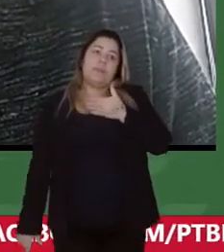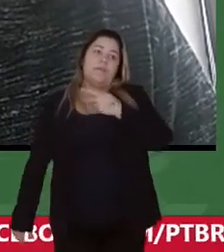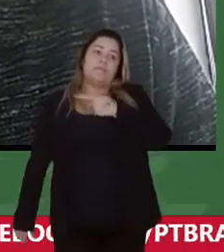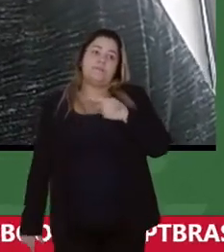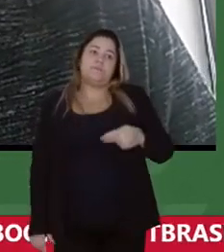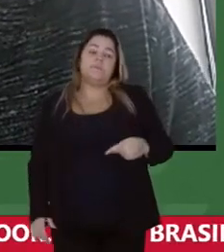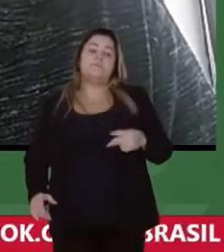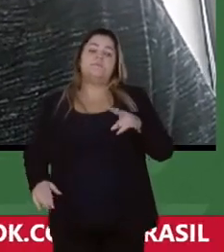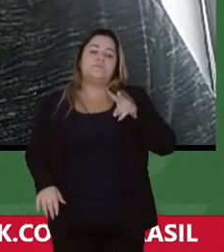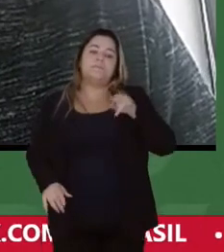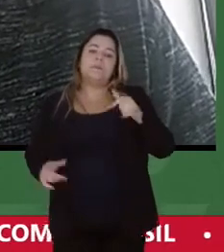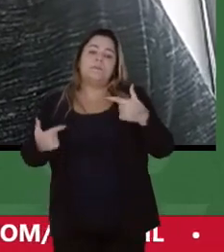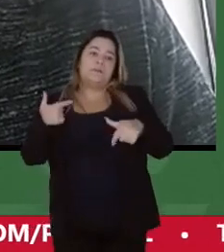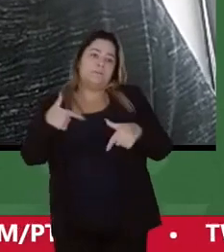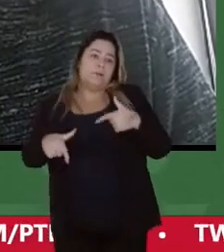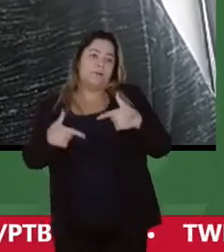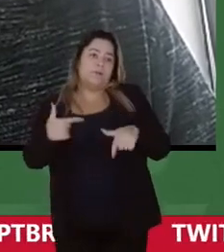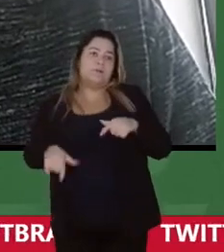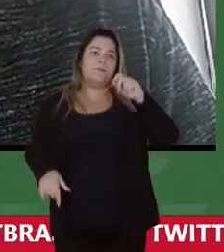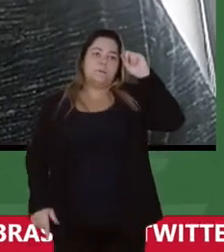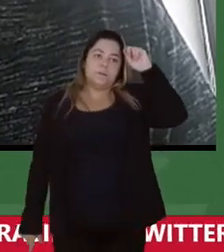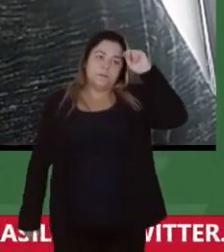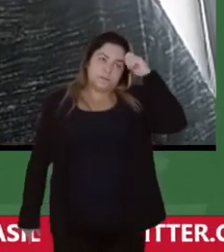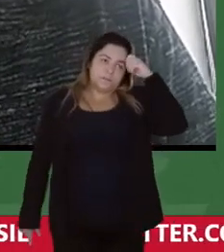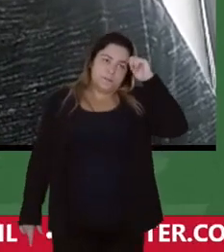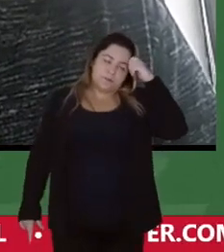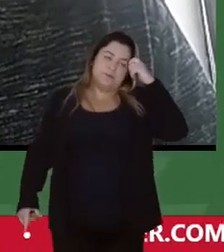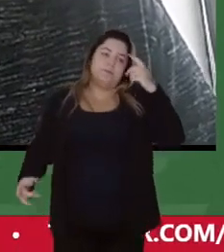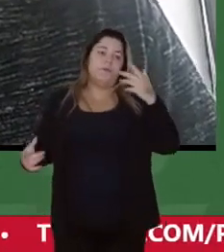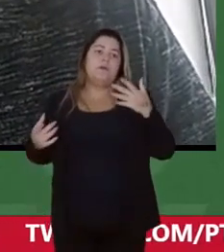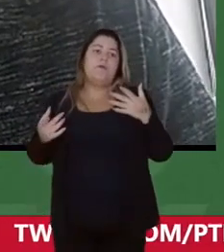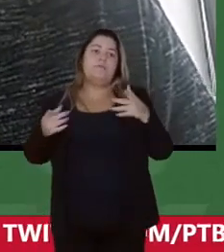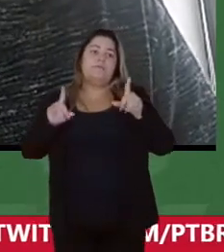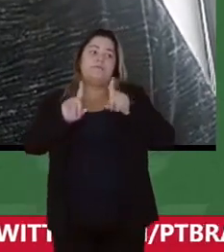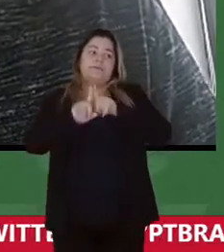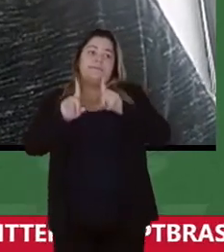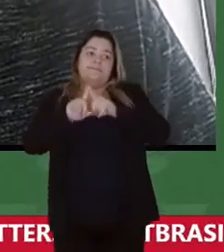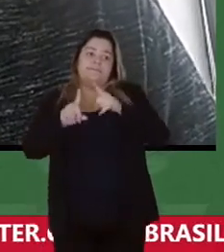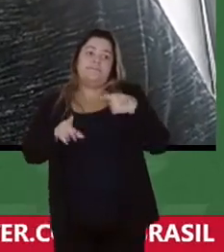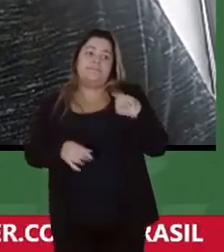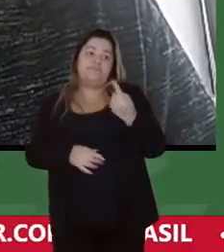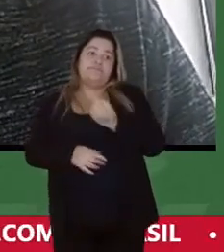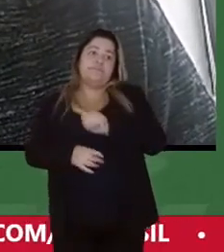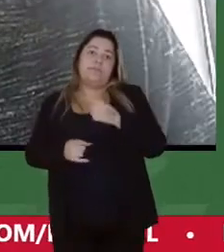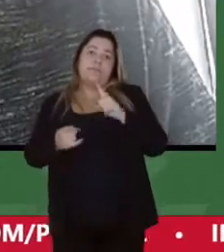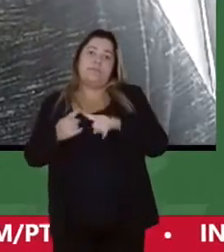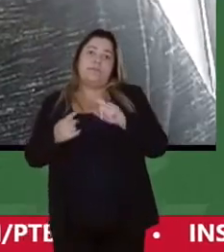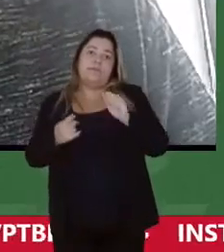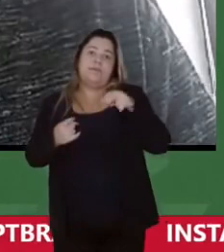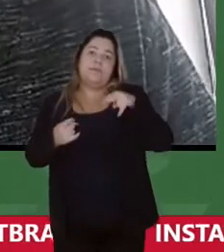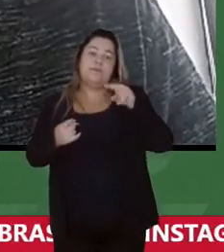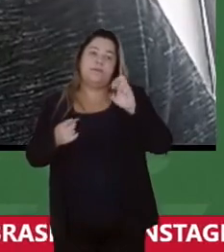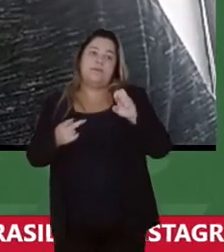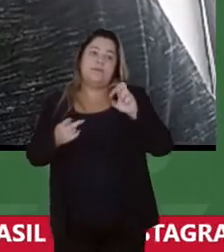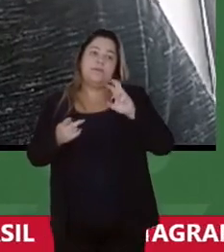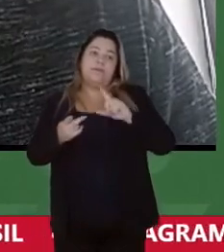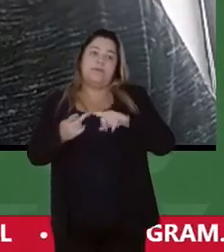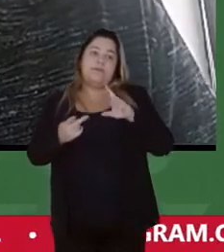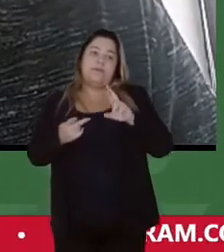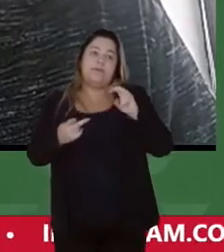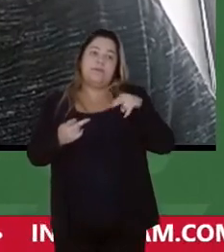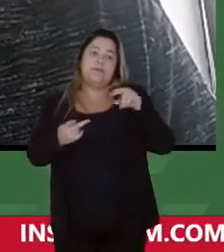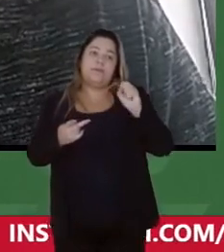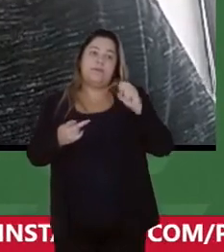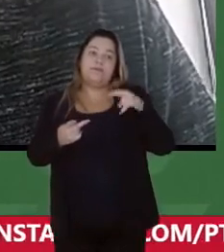nesse caminho, tratar a questão racial, né, porque aqui estamos eu, Anne, Renan, Nádia,